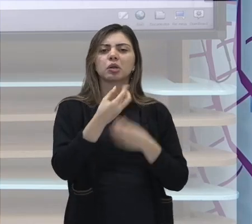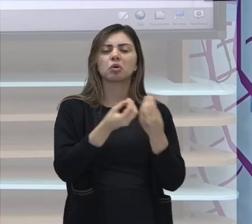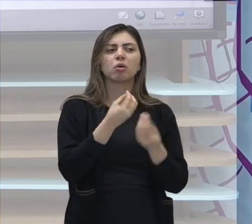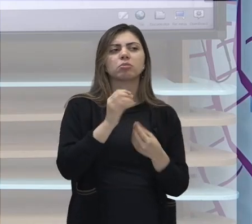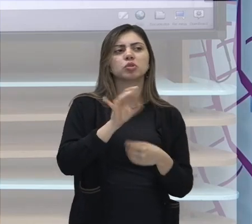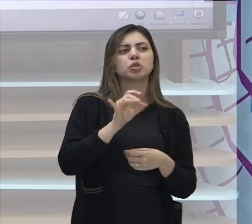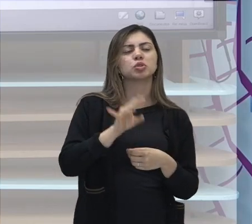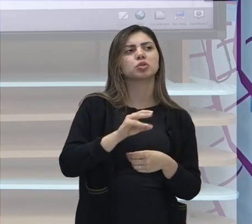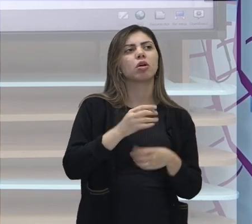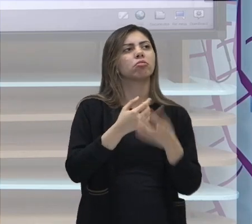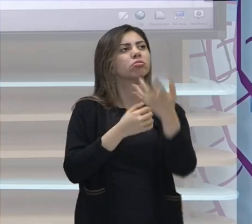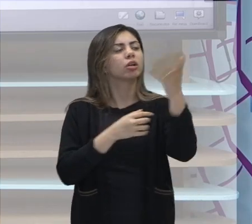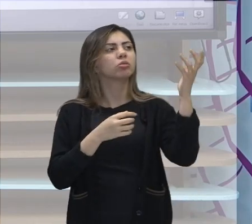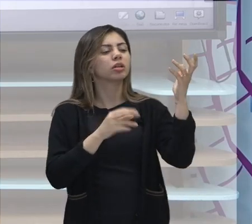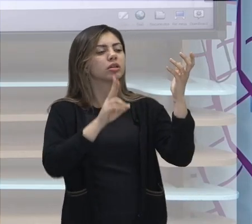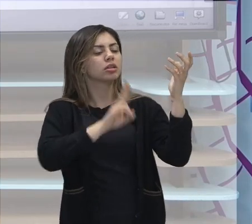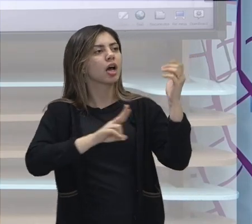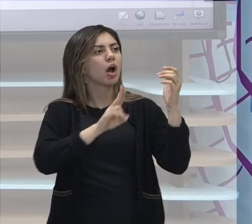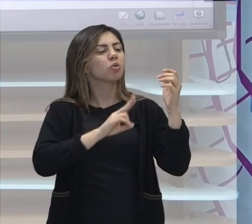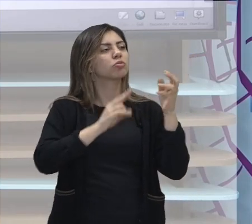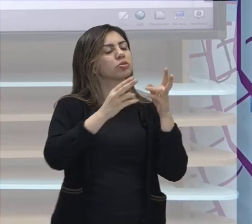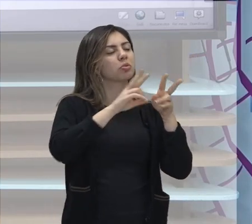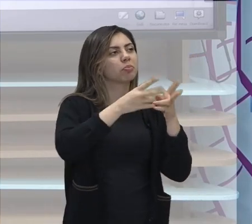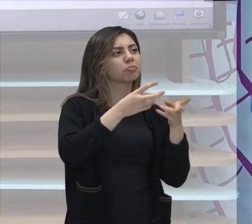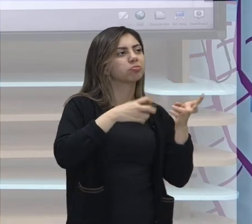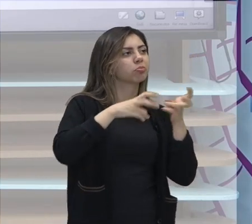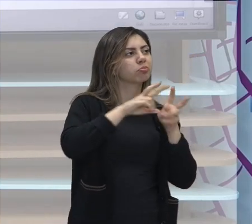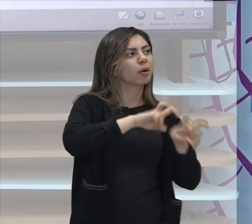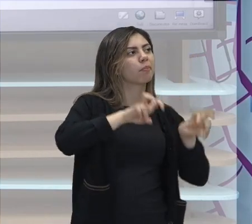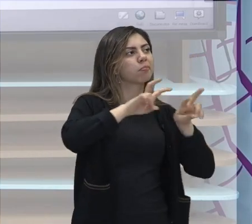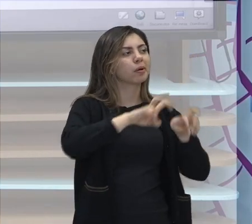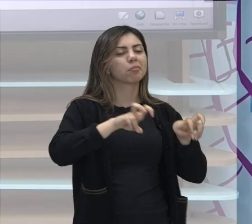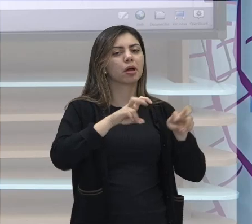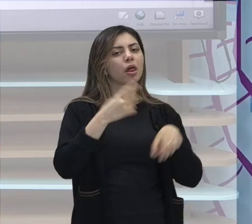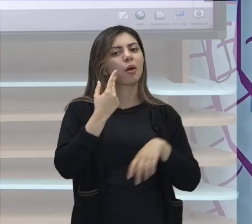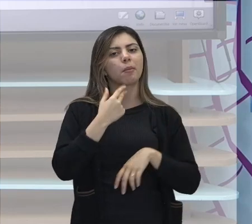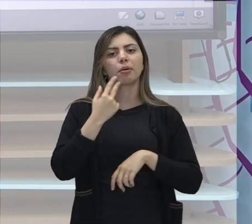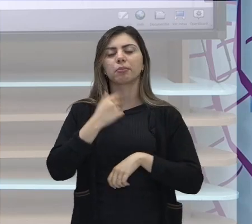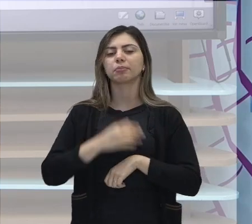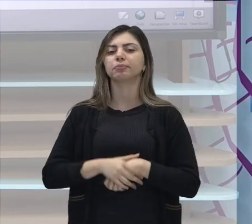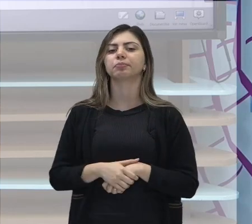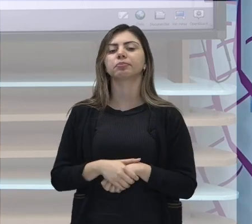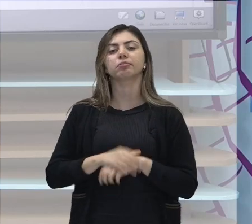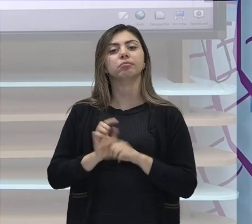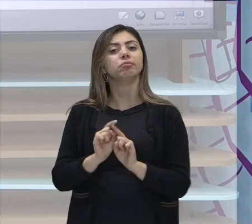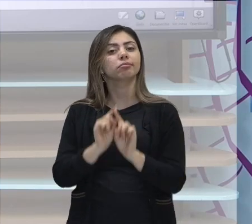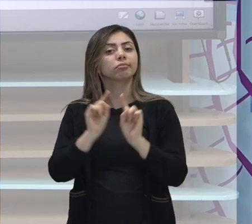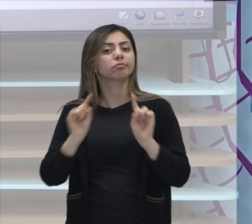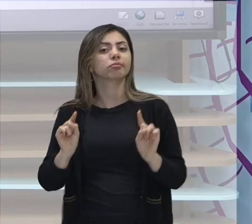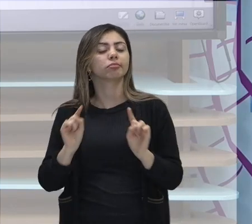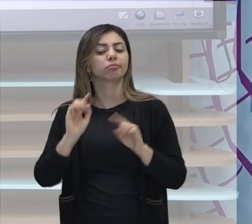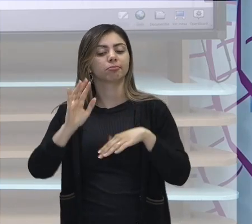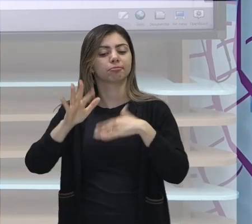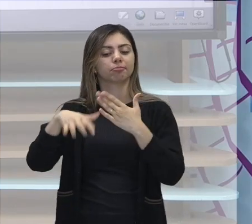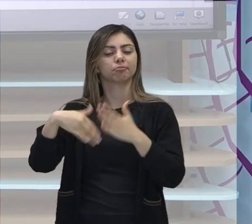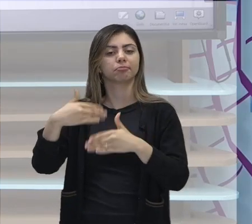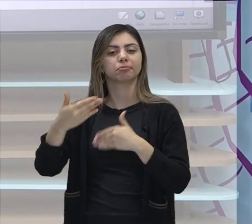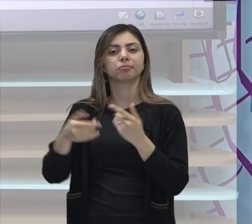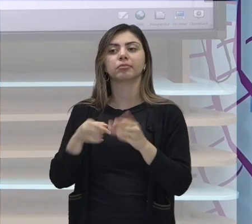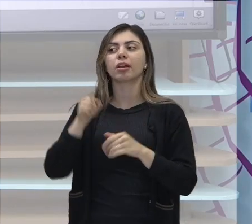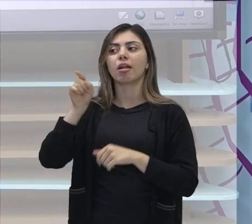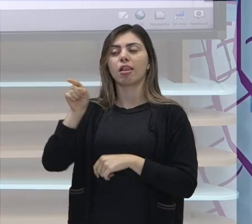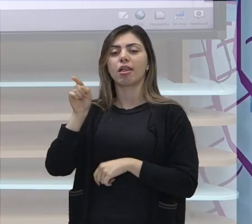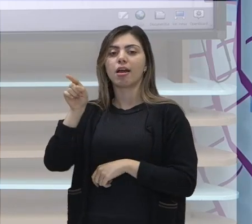de conviver harmonicamente com a natureza. Porém, a partir do